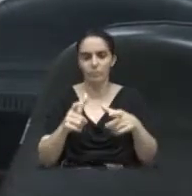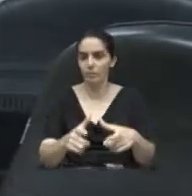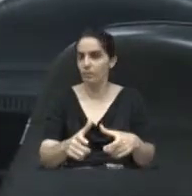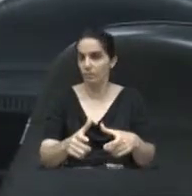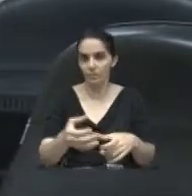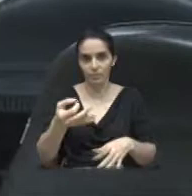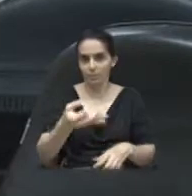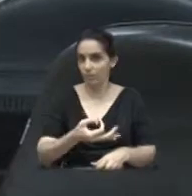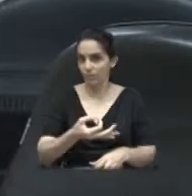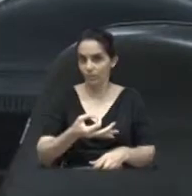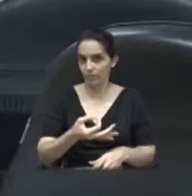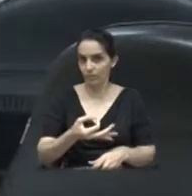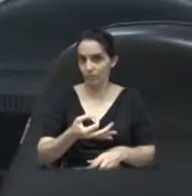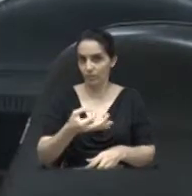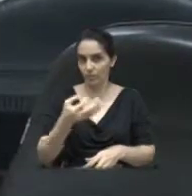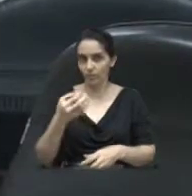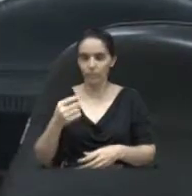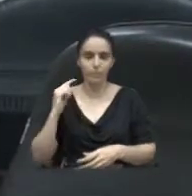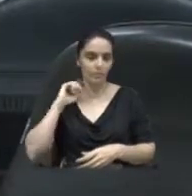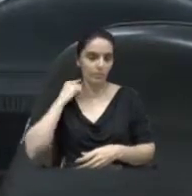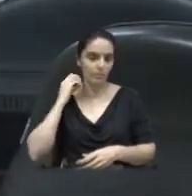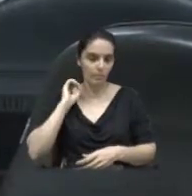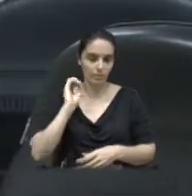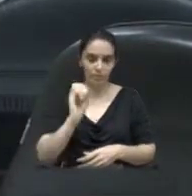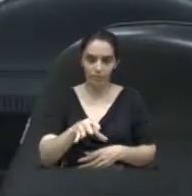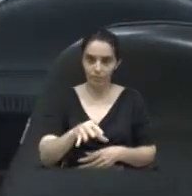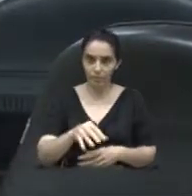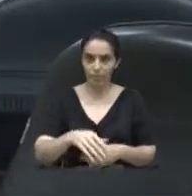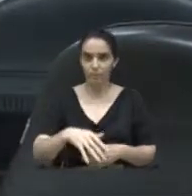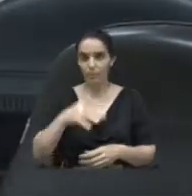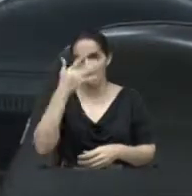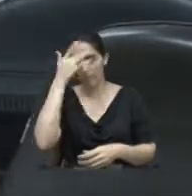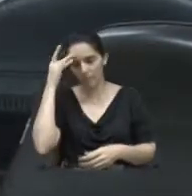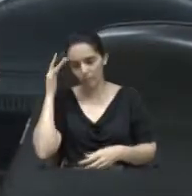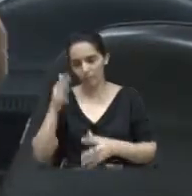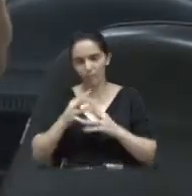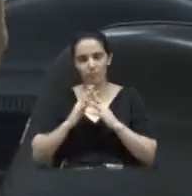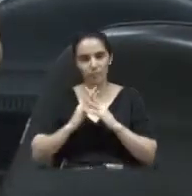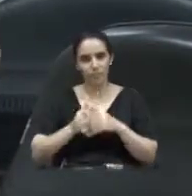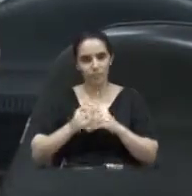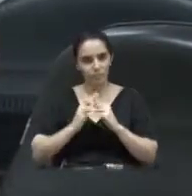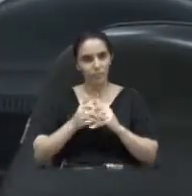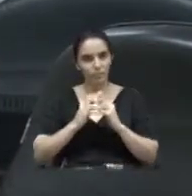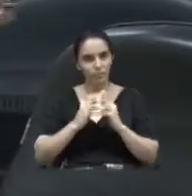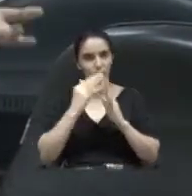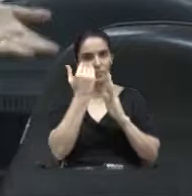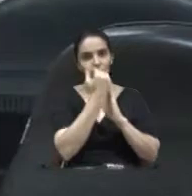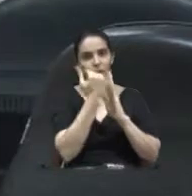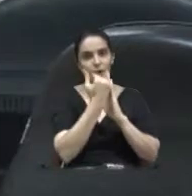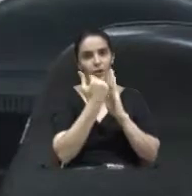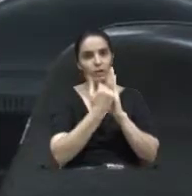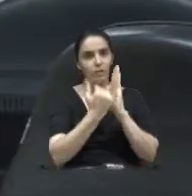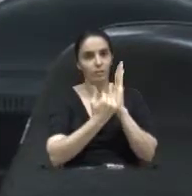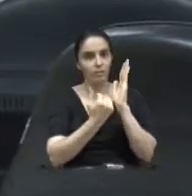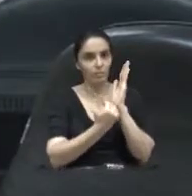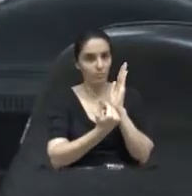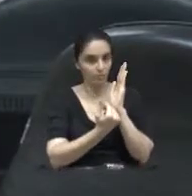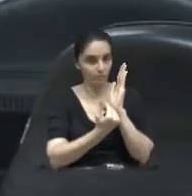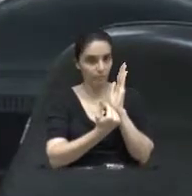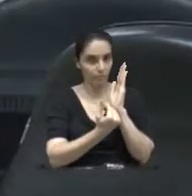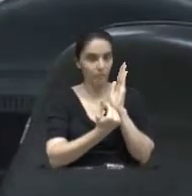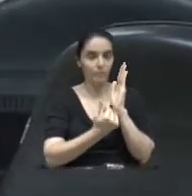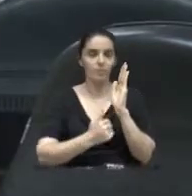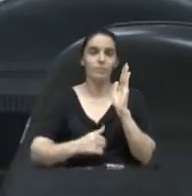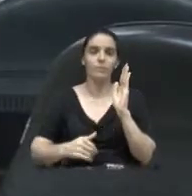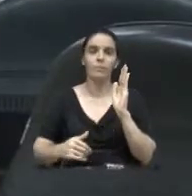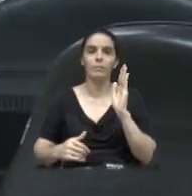o descarte, muitas vezes as pessoas fazem a confusão daquele programa do Soca Careco com a questão dos ecopontos e